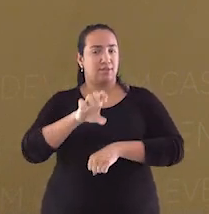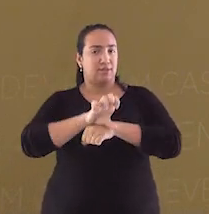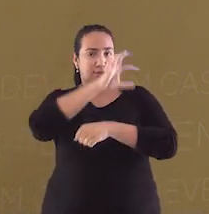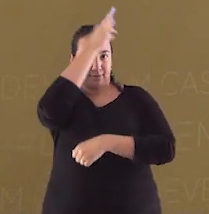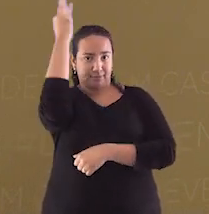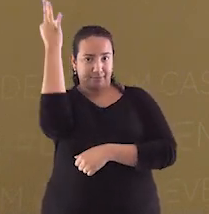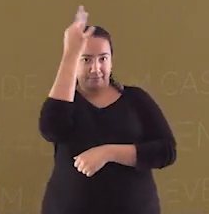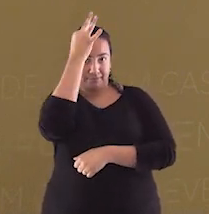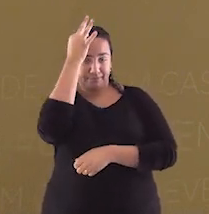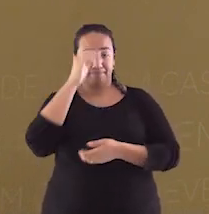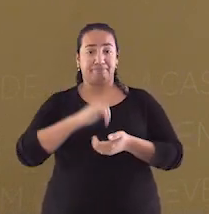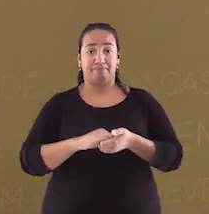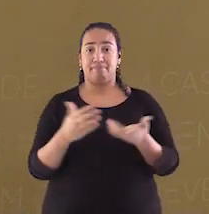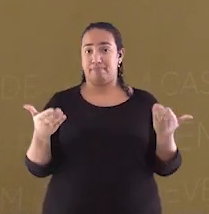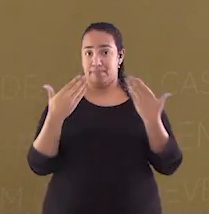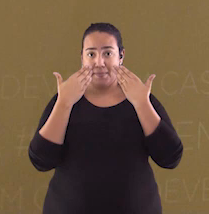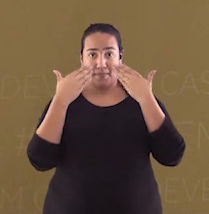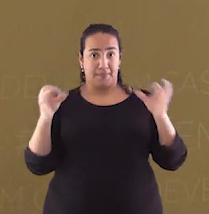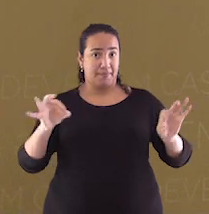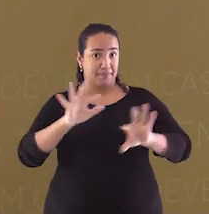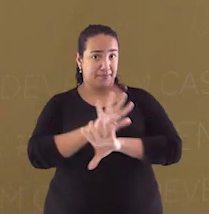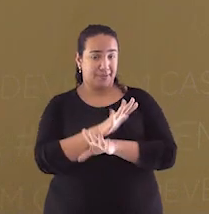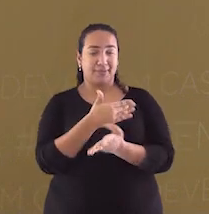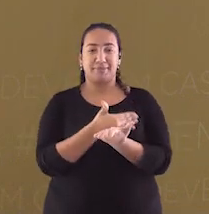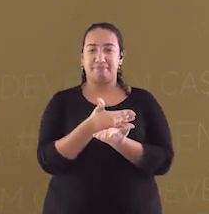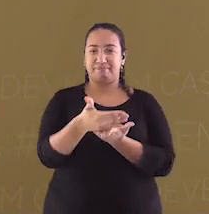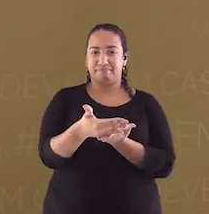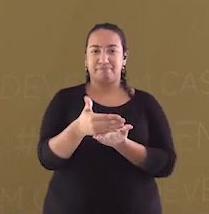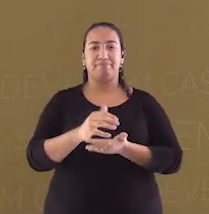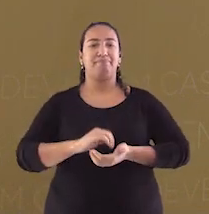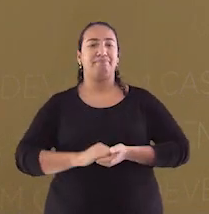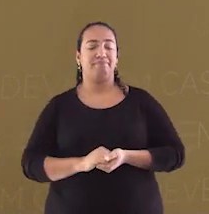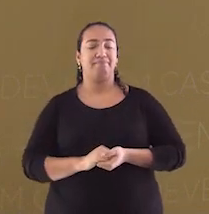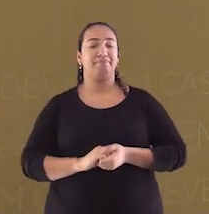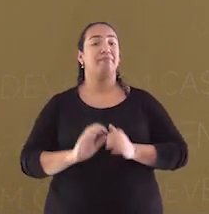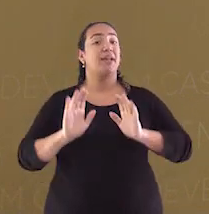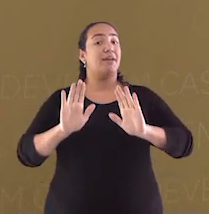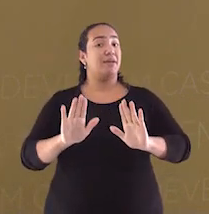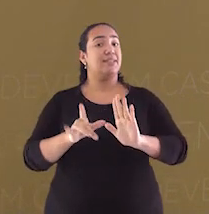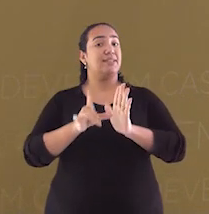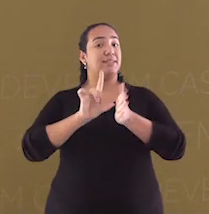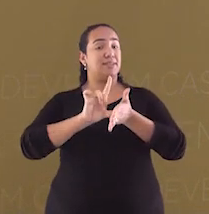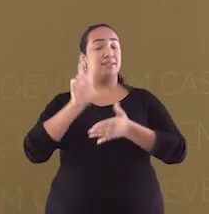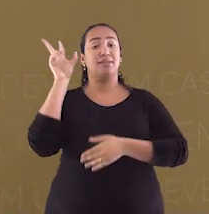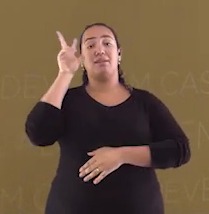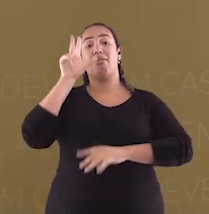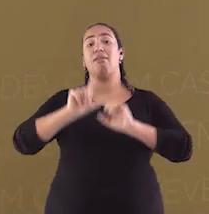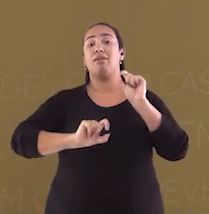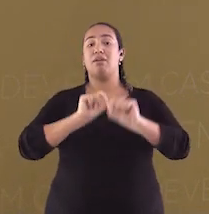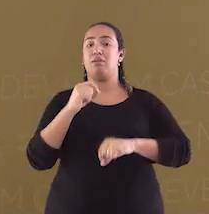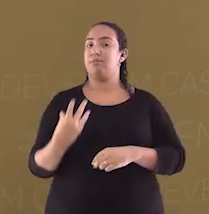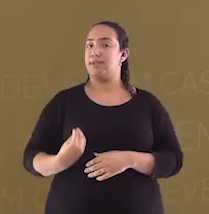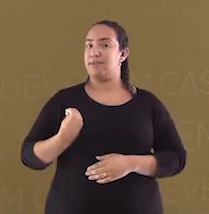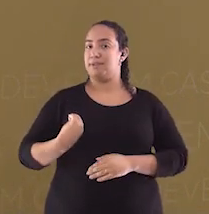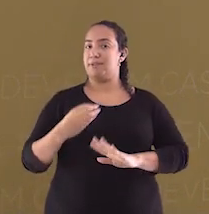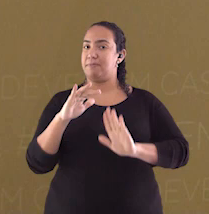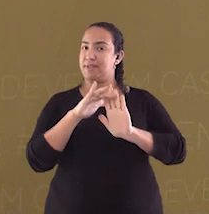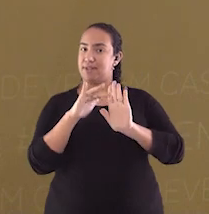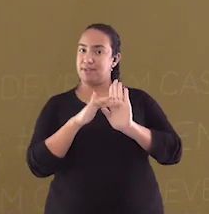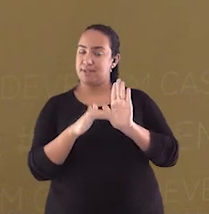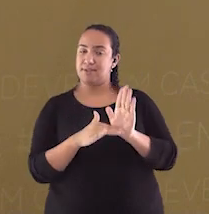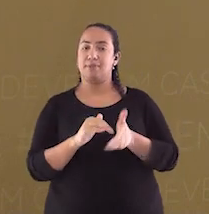as apresentações foram realizadas, vamos começar a aula? Não esqueça de registrar sua